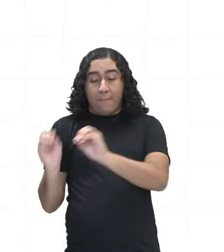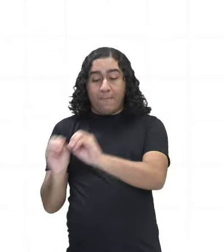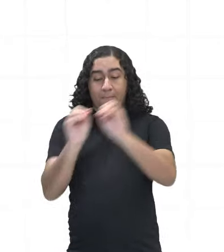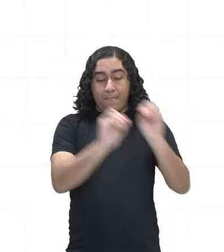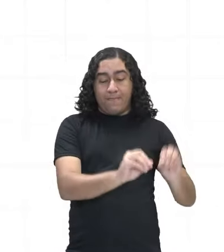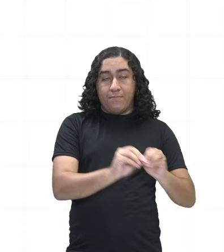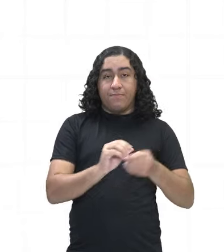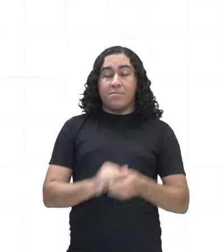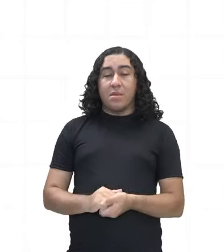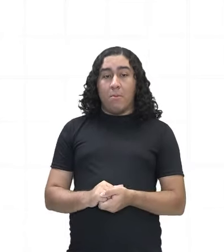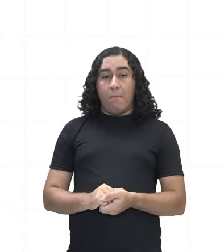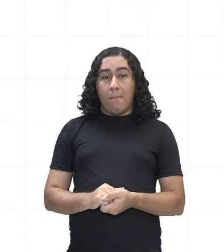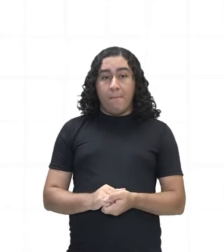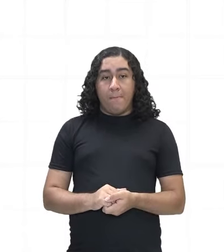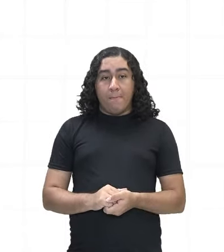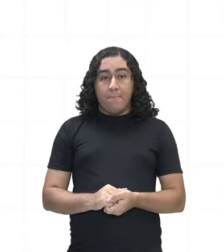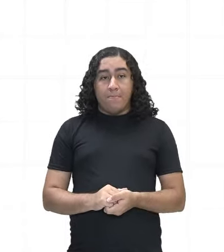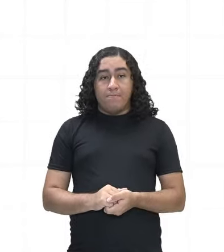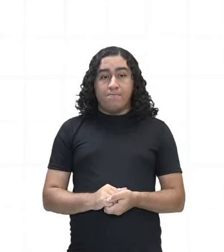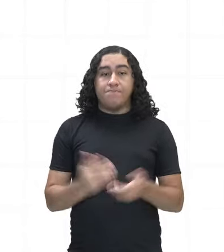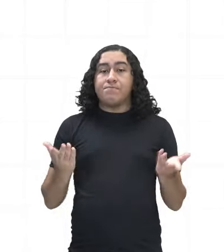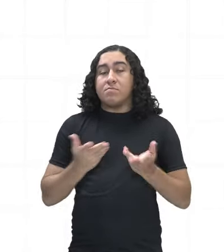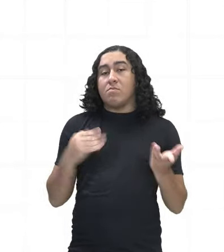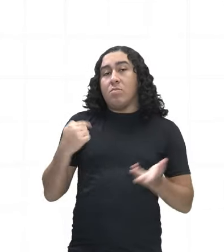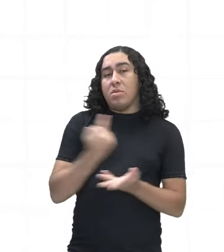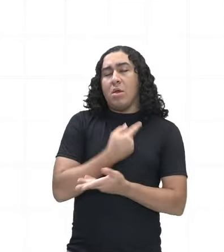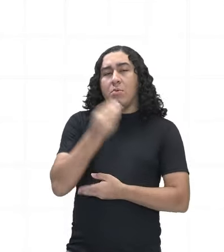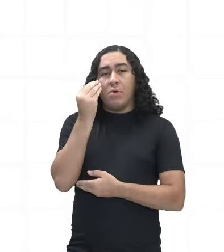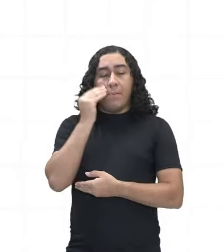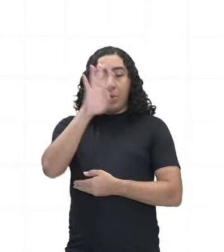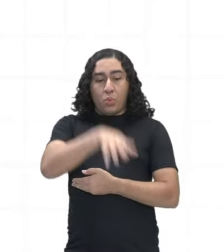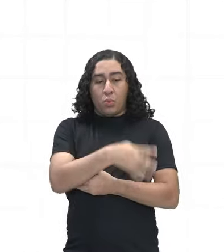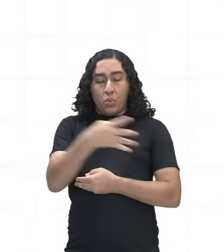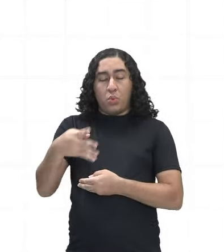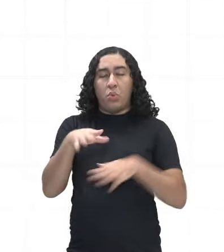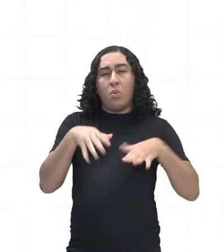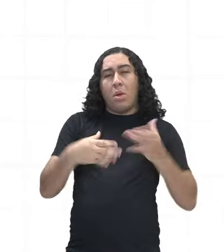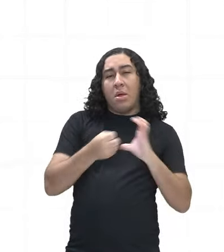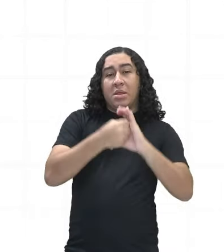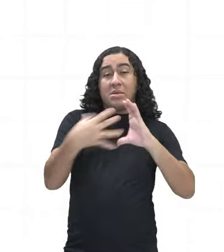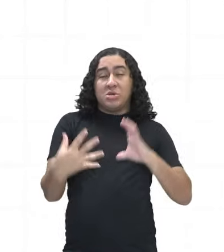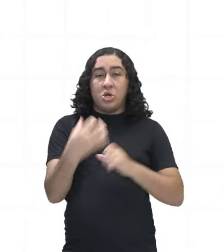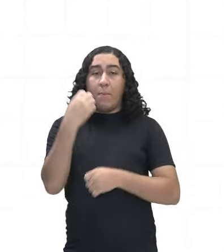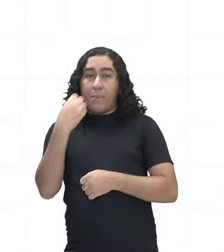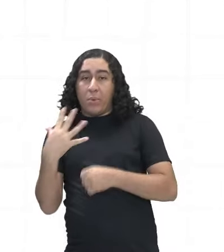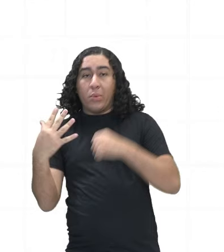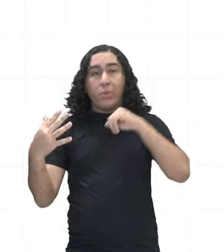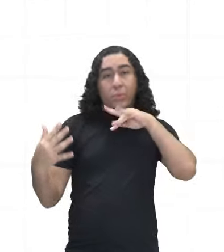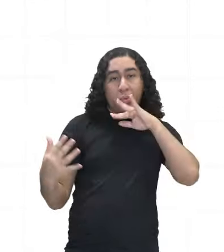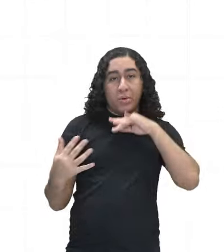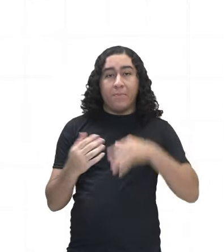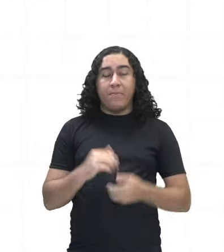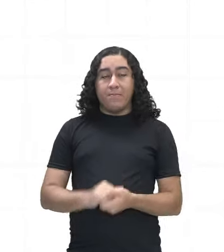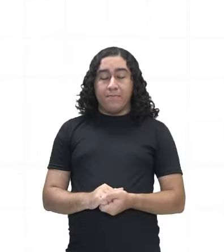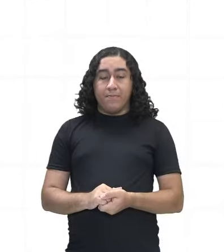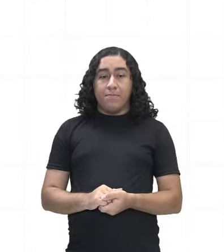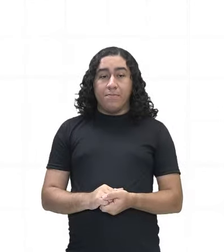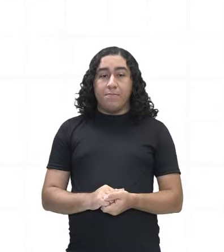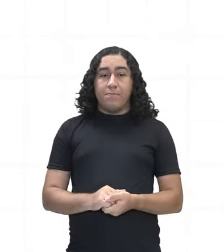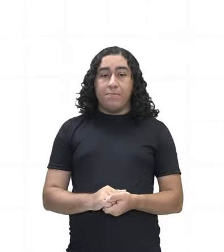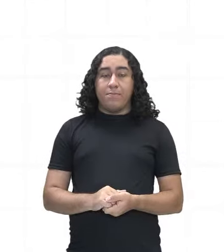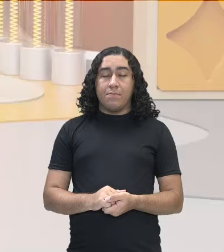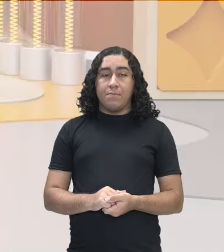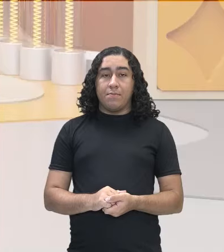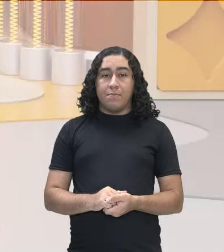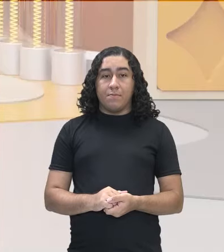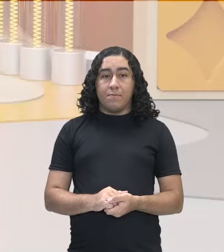vai ver tem um esqueminha aqui que trata de Quais são esses fatores tanto atrativos como eh fatores